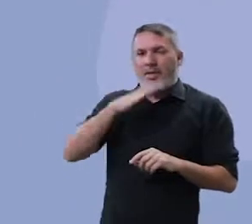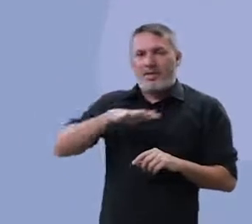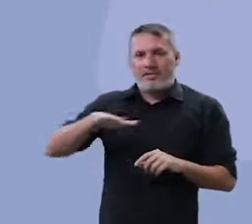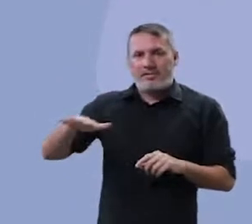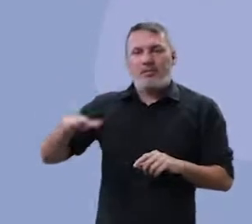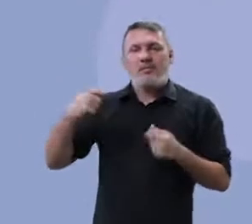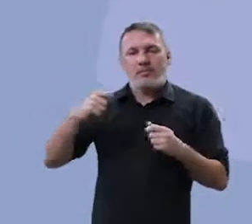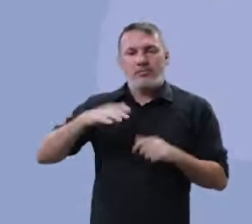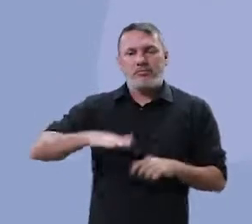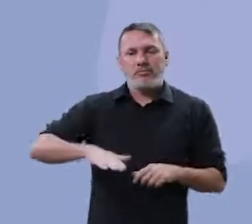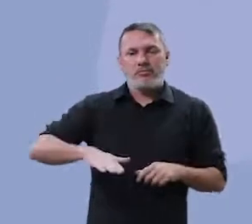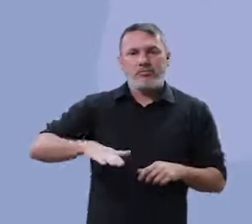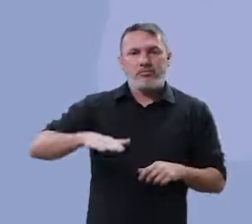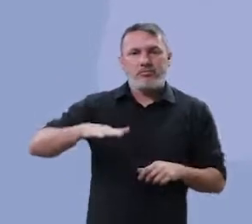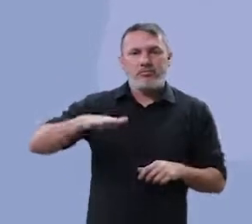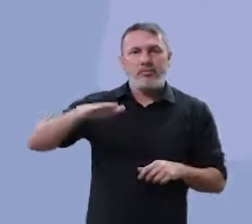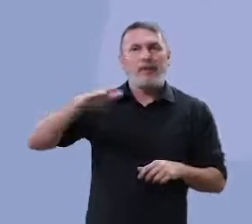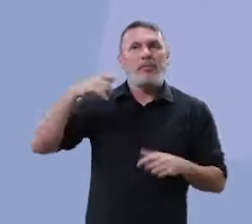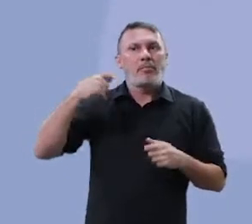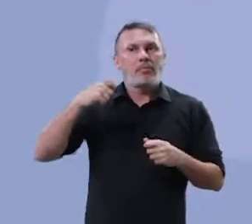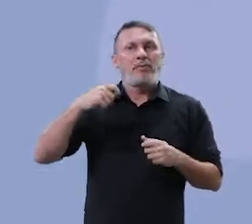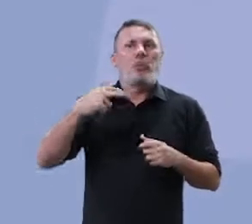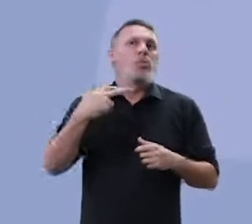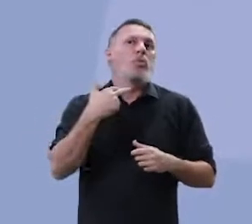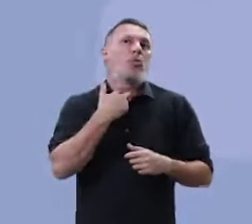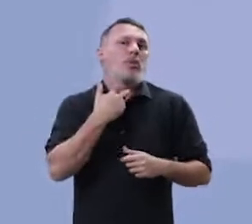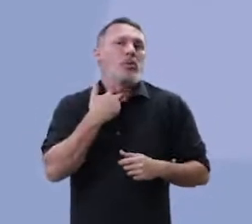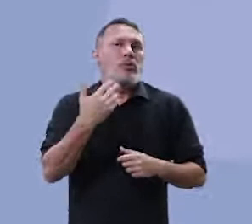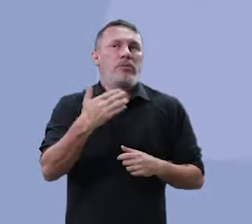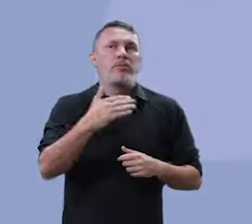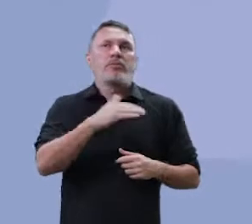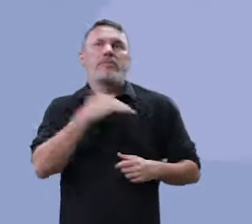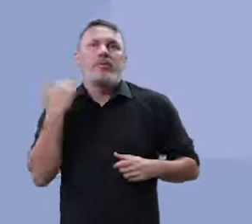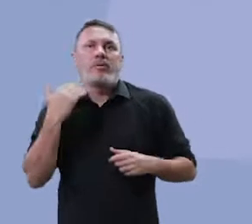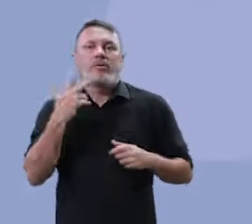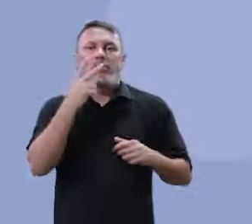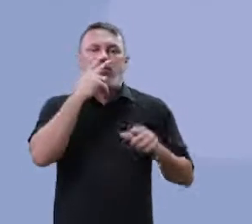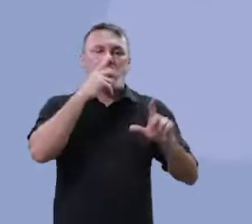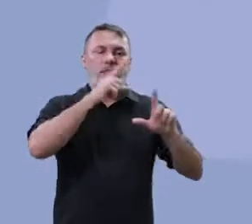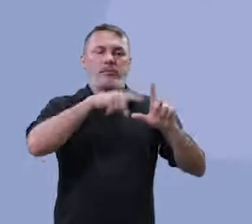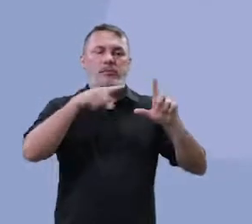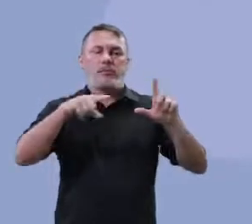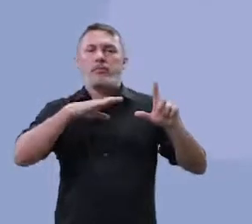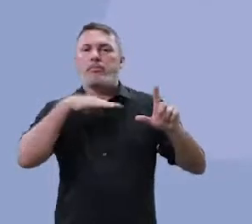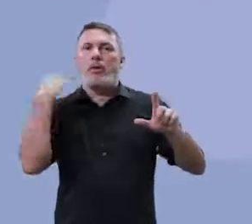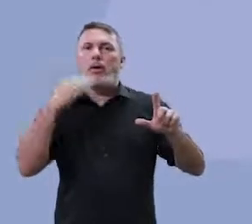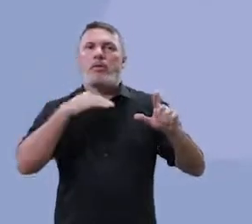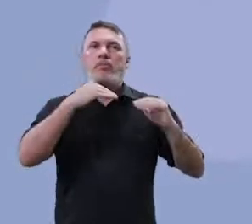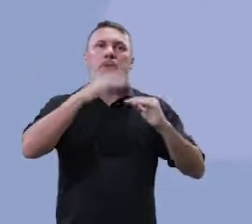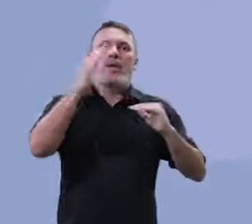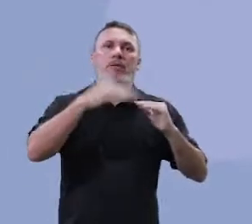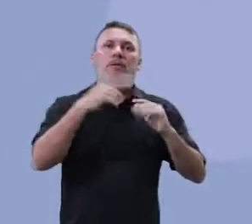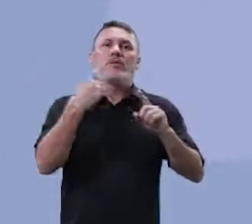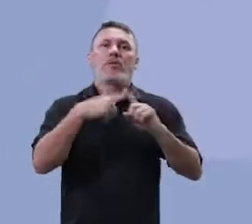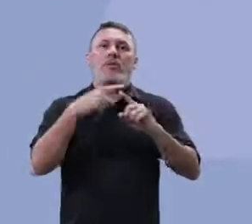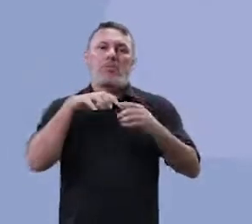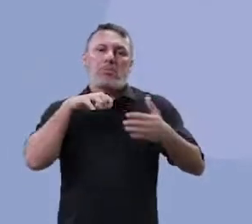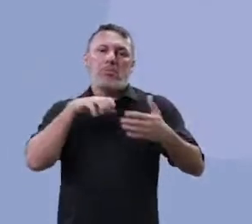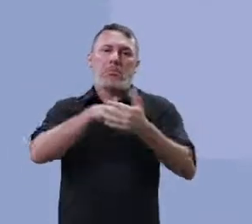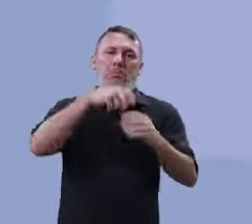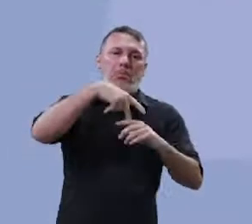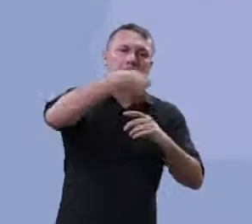que a criança lá, quem tem que crescer são as nossas crianças, não as estatísticas. Mostrando a